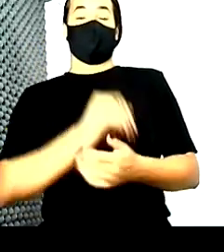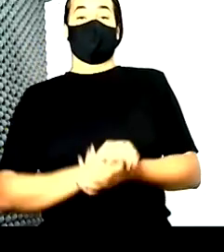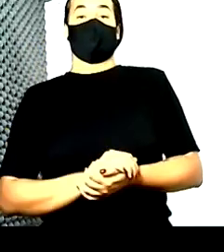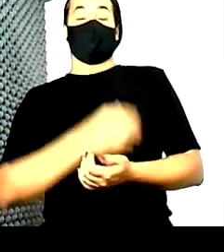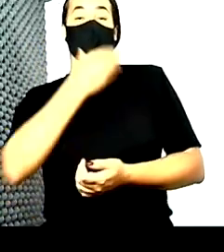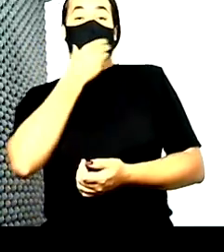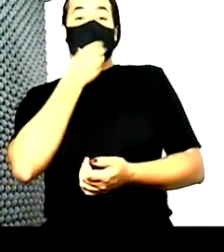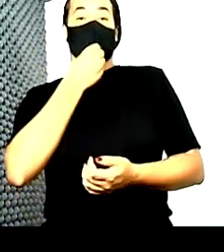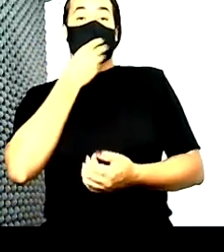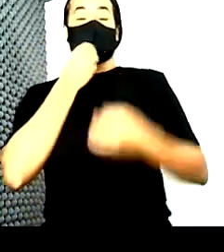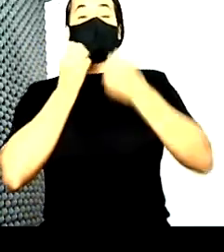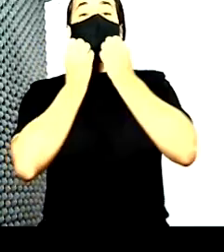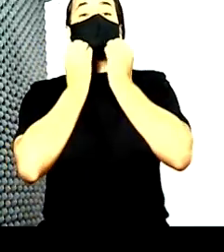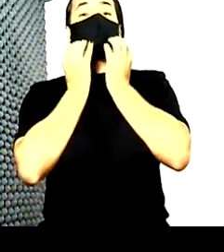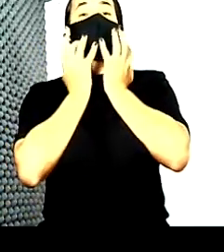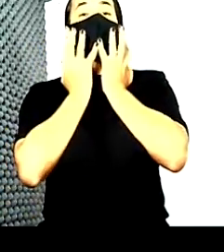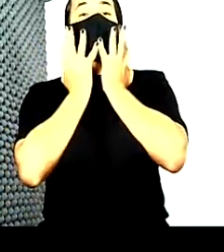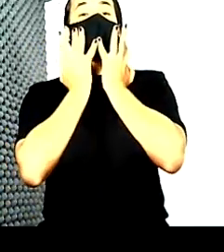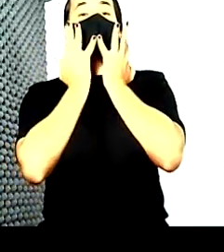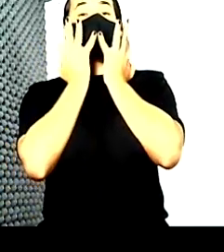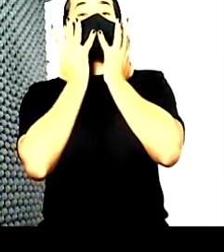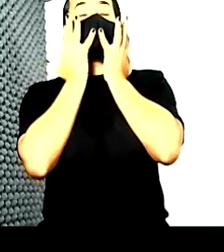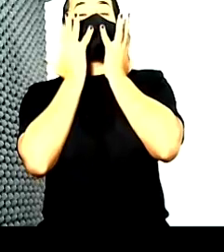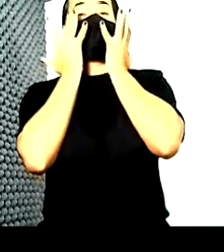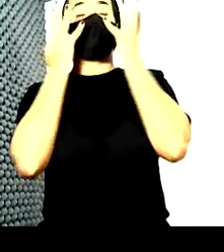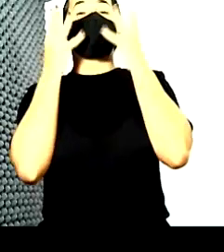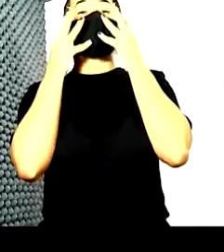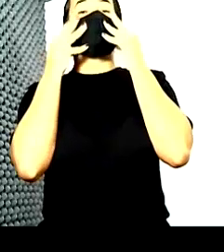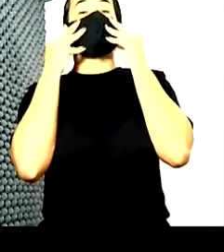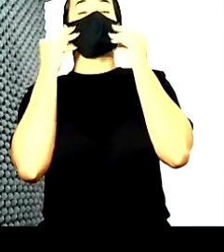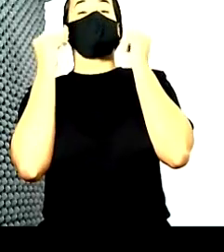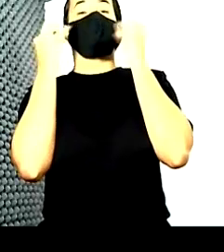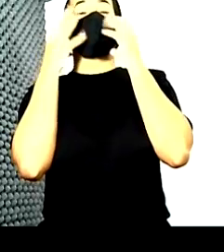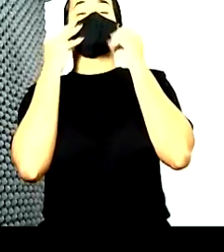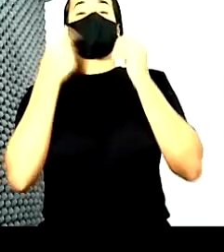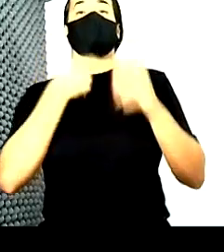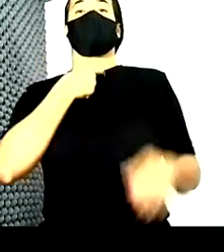espinhas, pelos, como a barba, o bigode. Na voz, vai ter